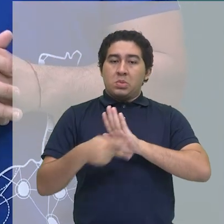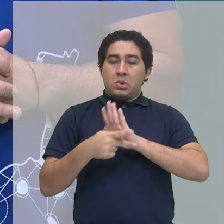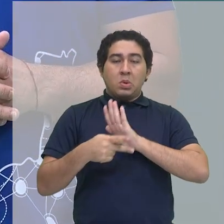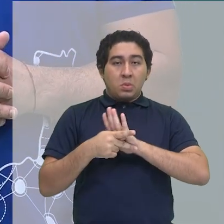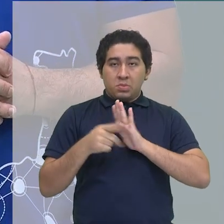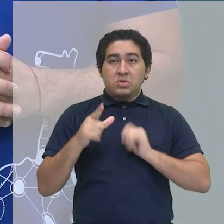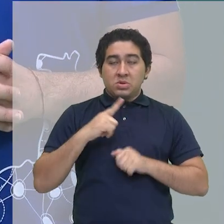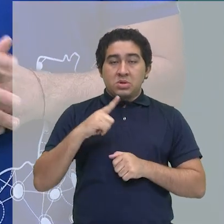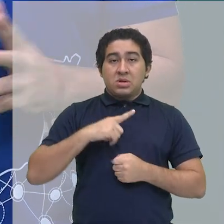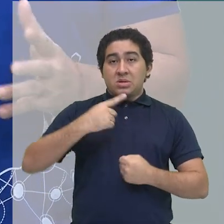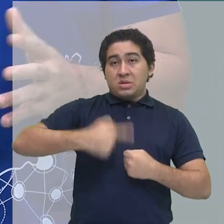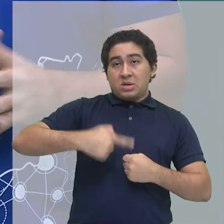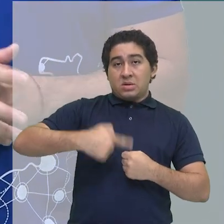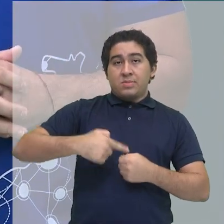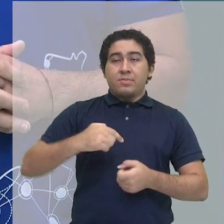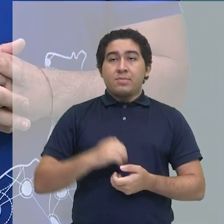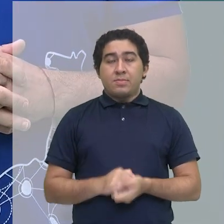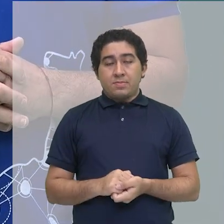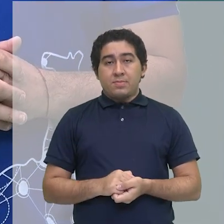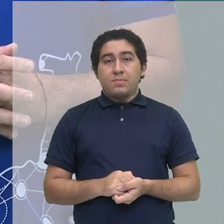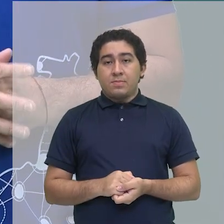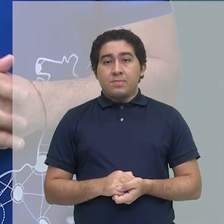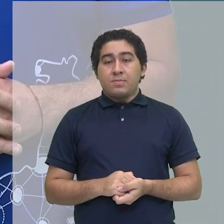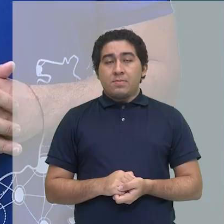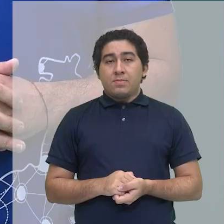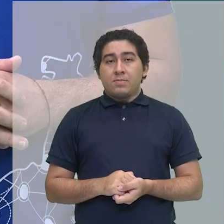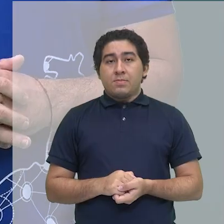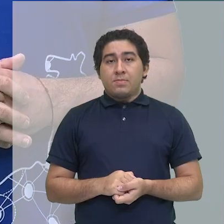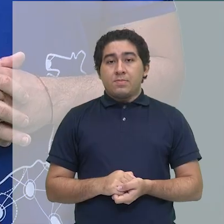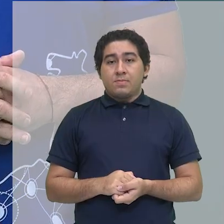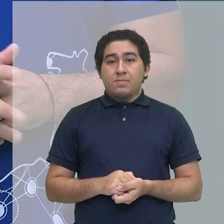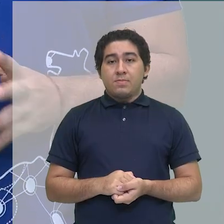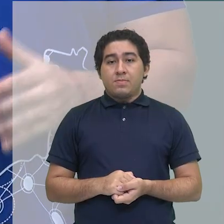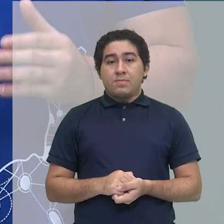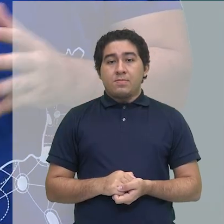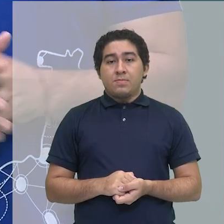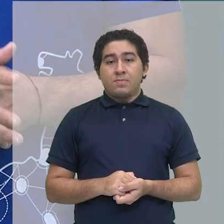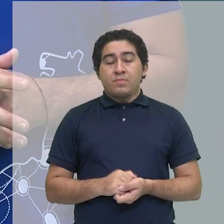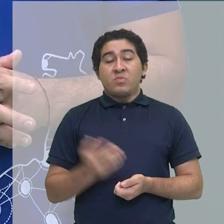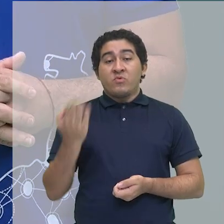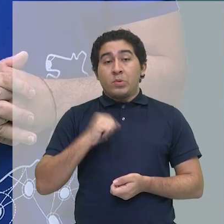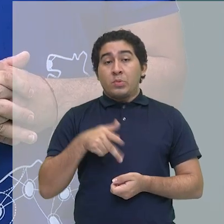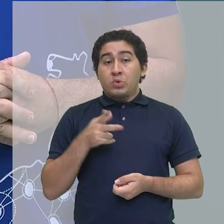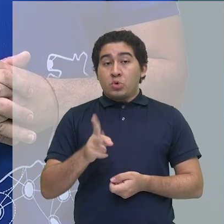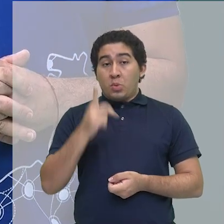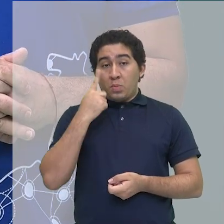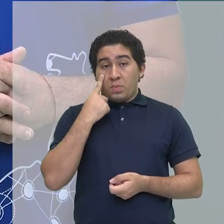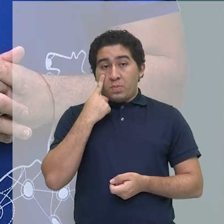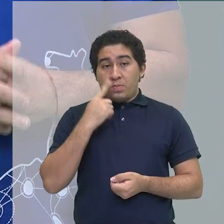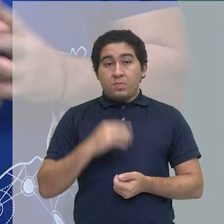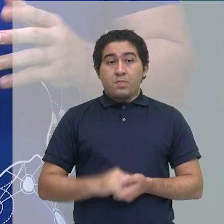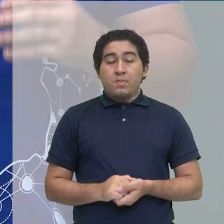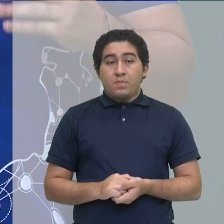passado, danced, nas ruas do centro da cidade. Ok? Vamos continuar.